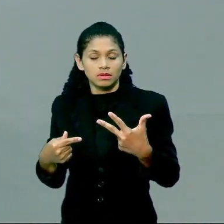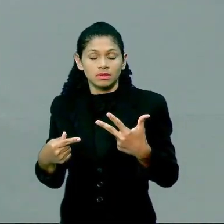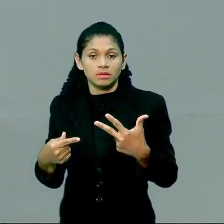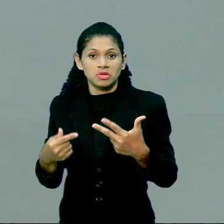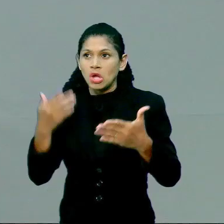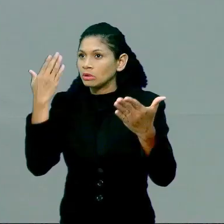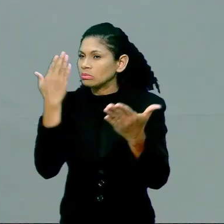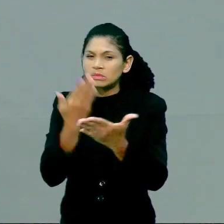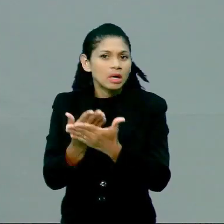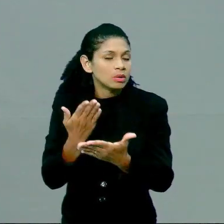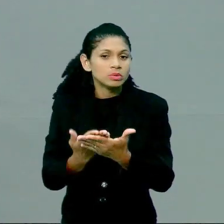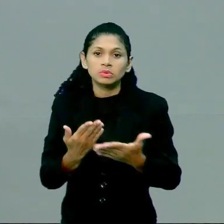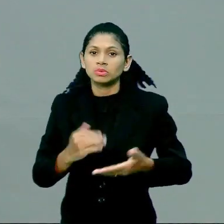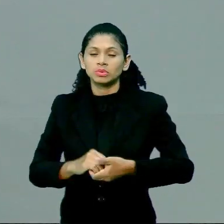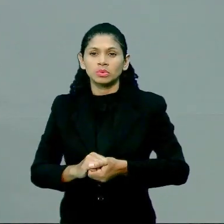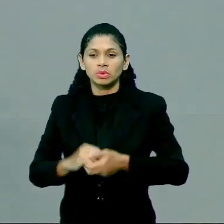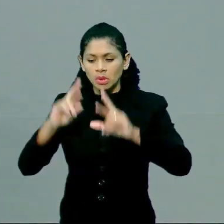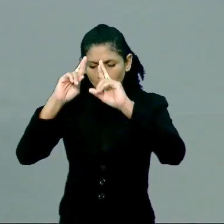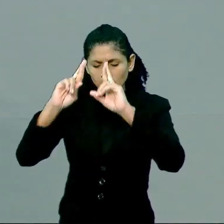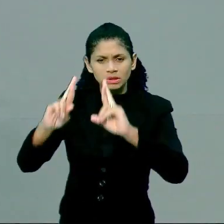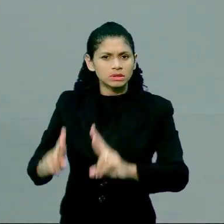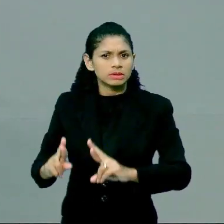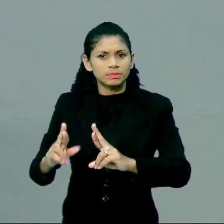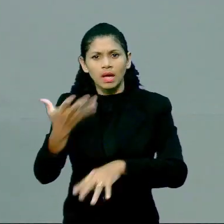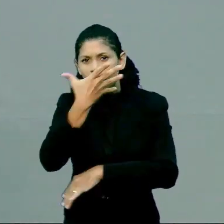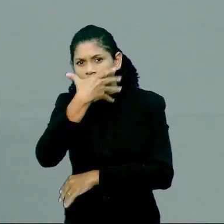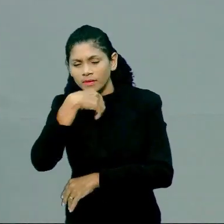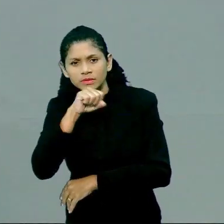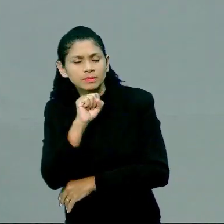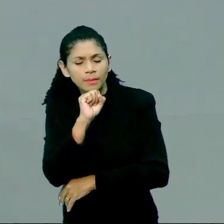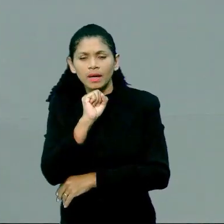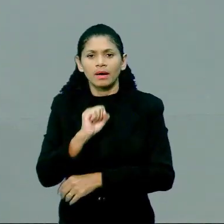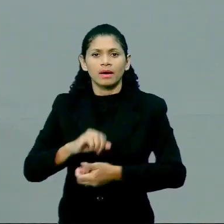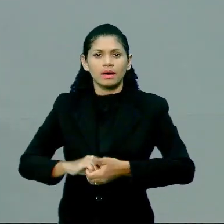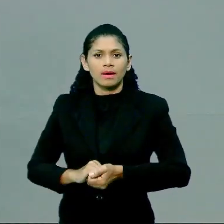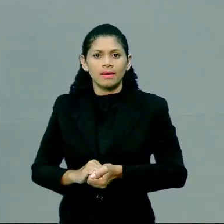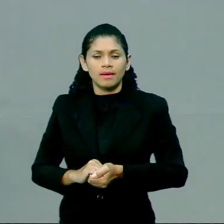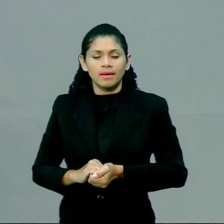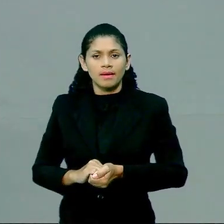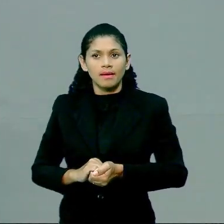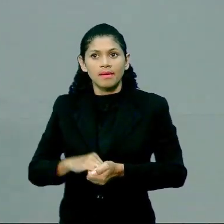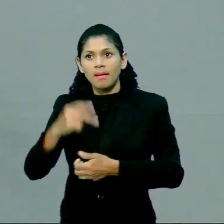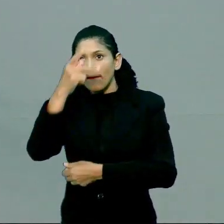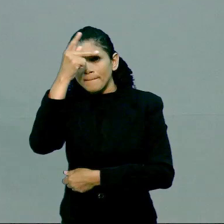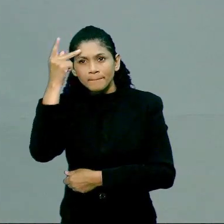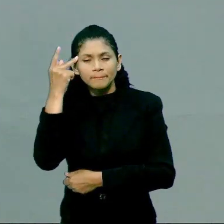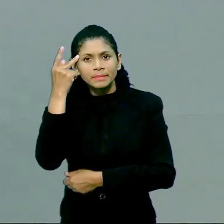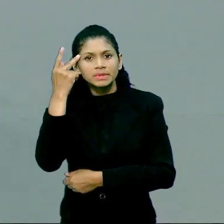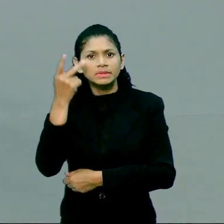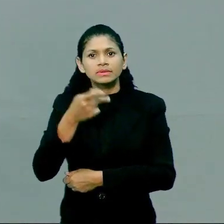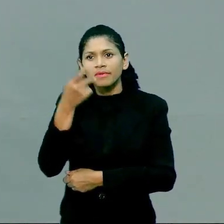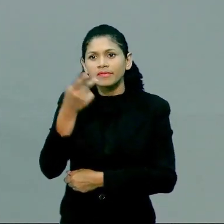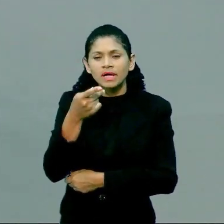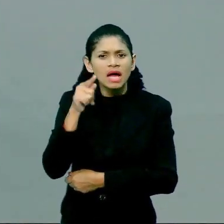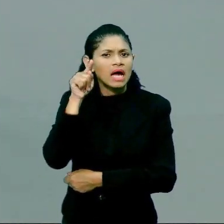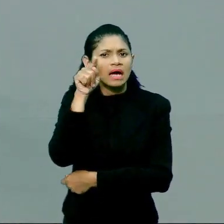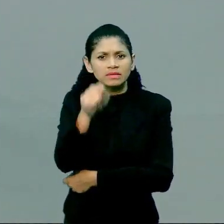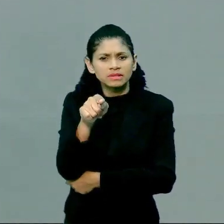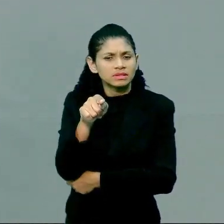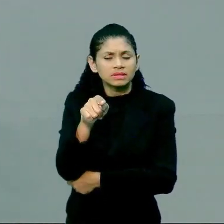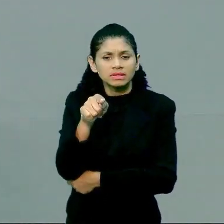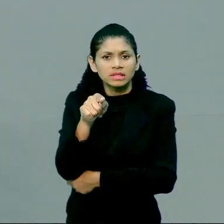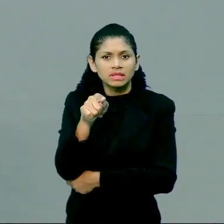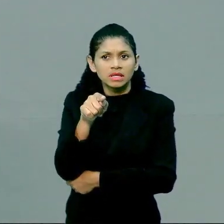os pais né então alguém pode dizer para você Ah Esse daí que é nada com a vida não vai não vai dar nada esse